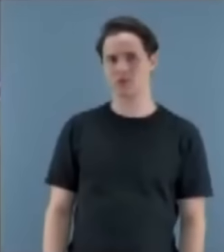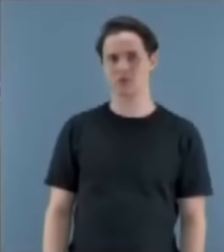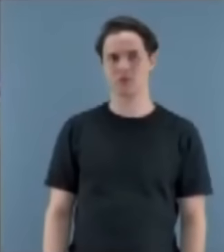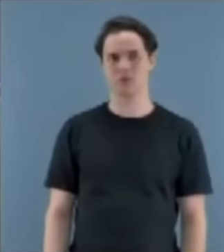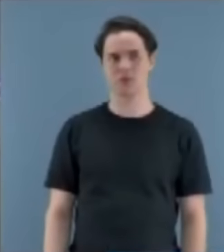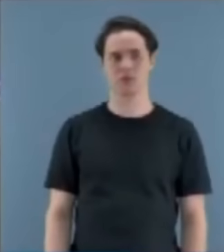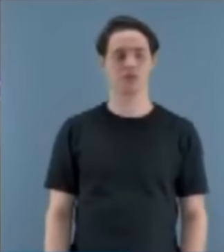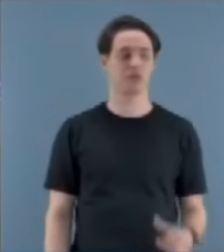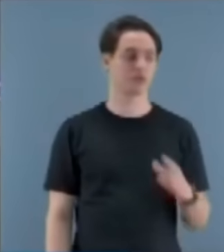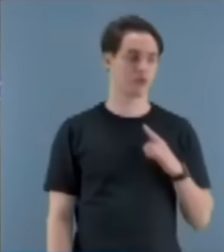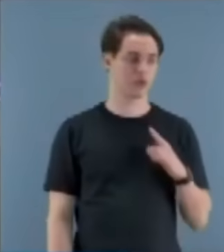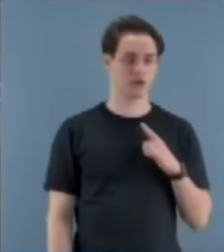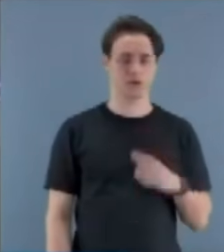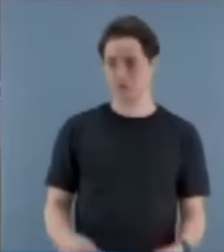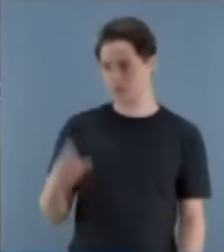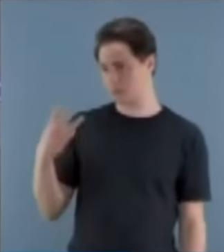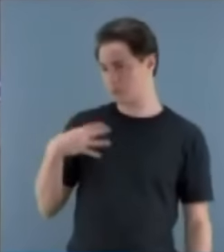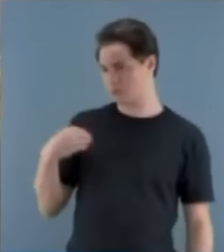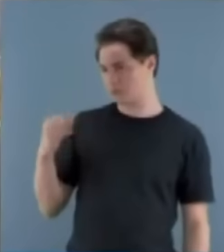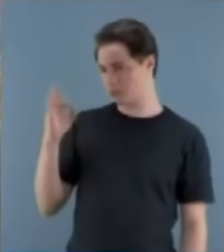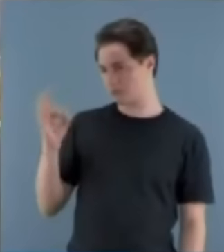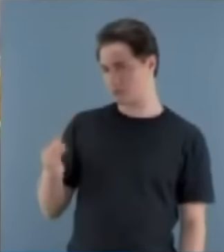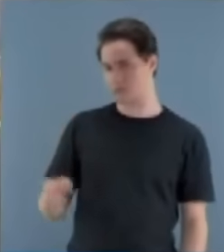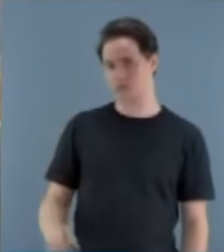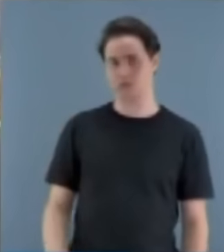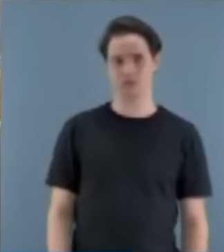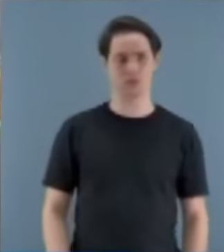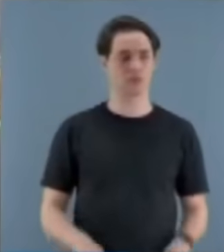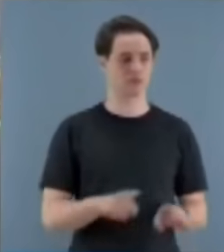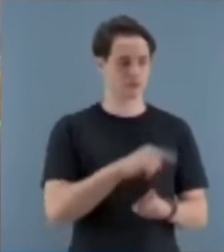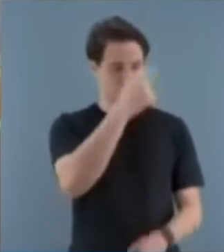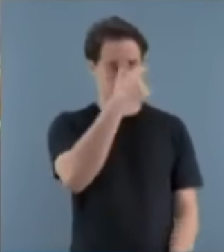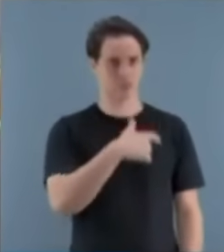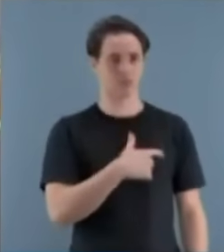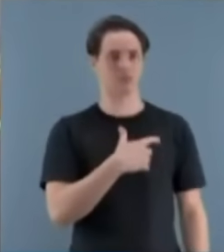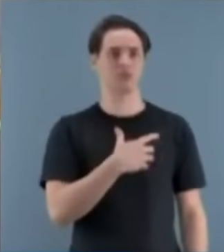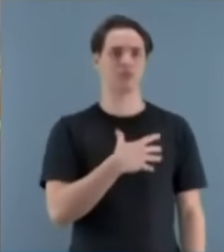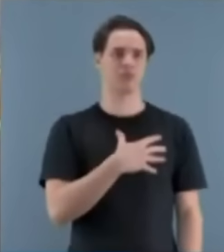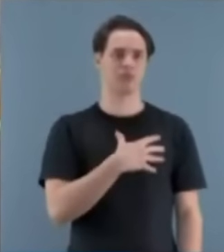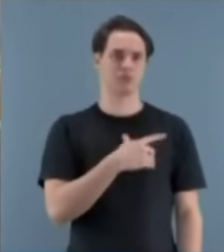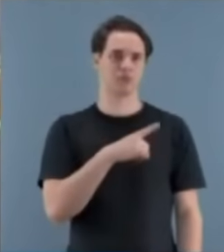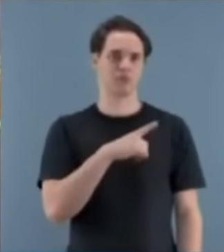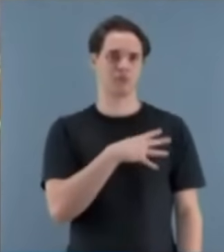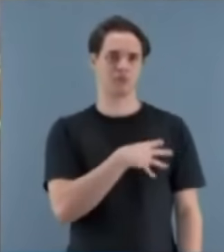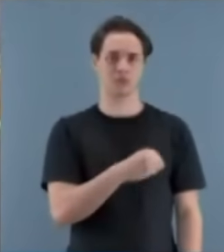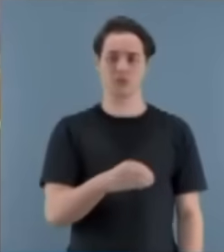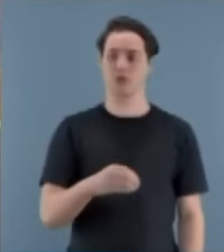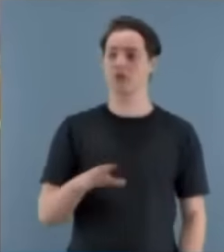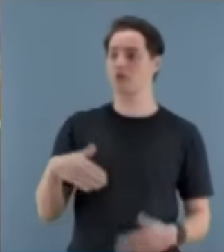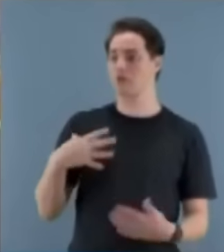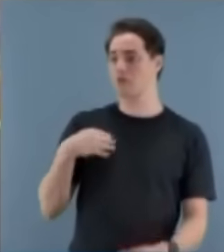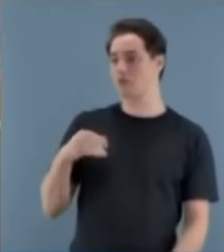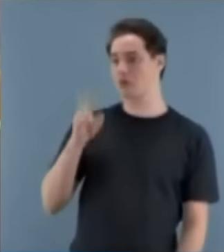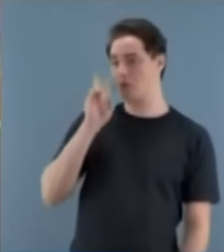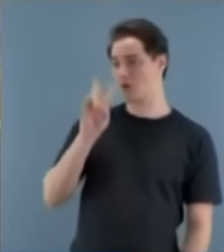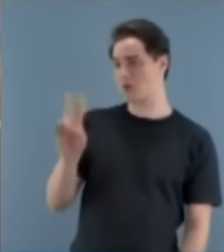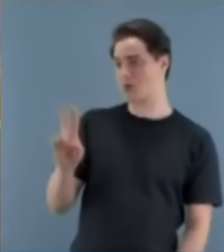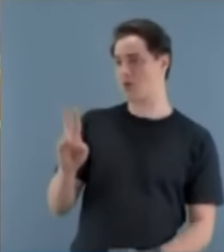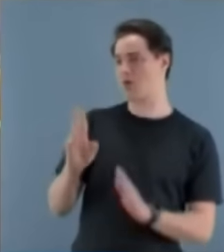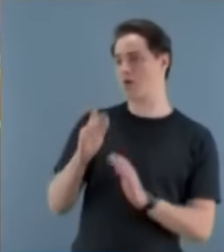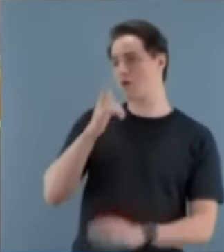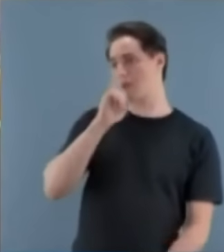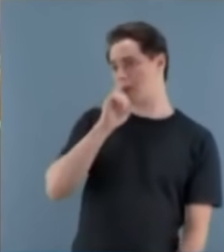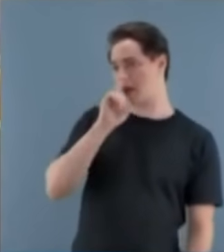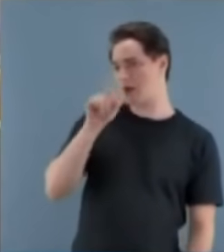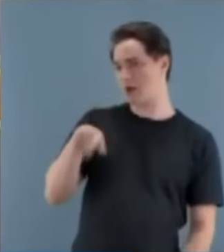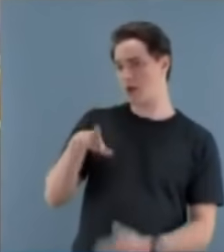Tenho. 3 filhos, né? Eu também sou pai com muito orgulho. Os filhos costumam olhar nos pais como espelho para ser alguém na vida. O